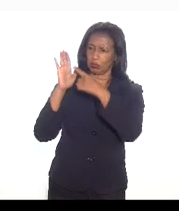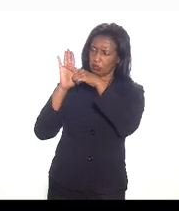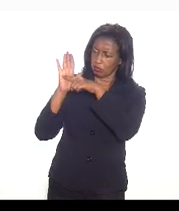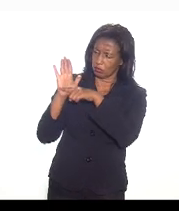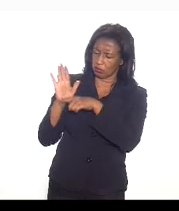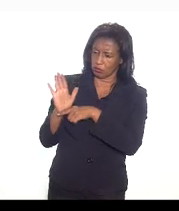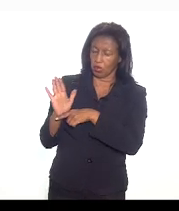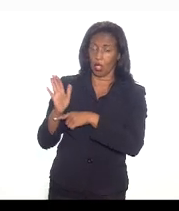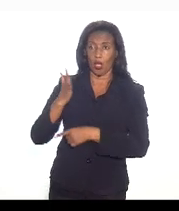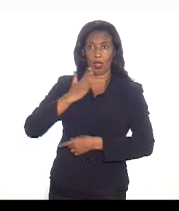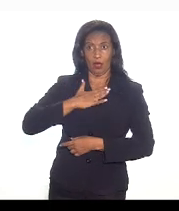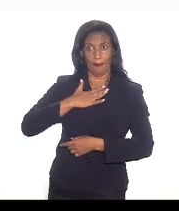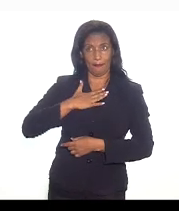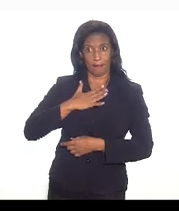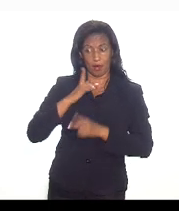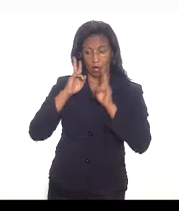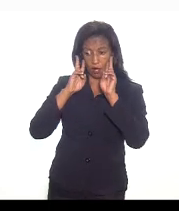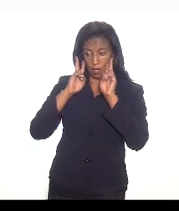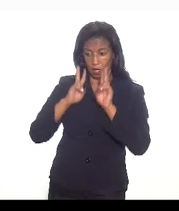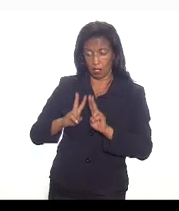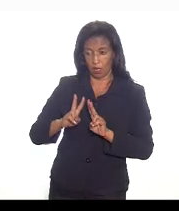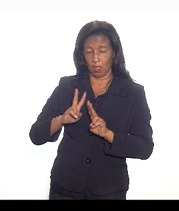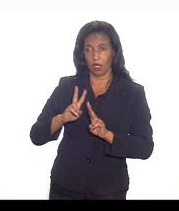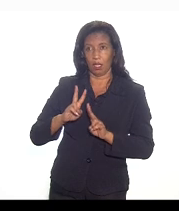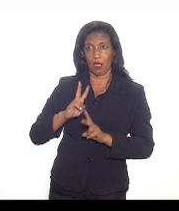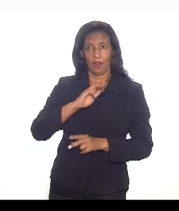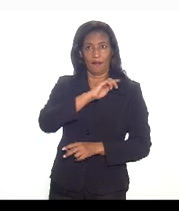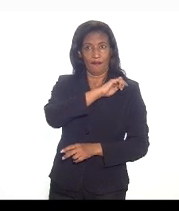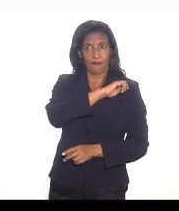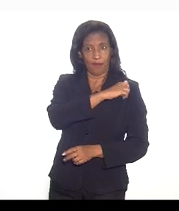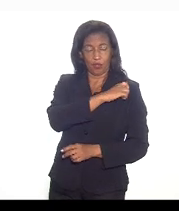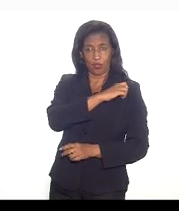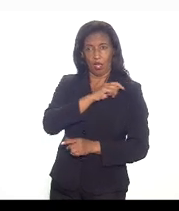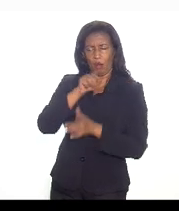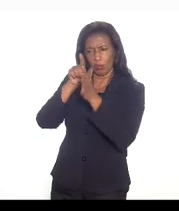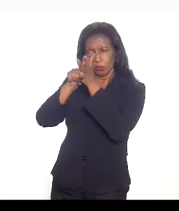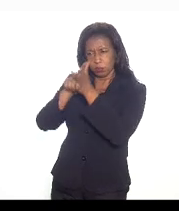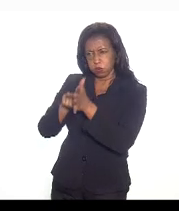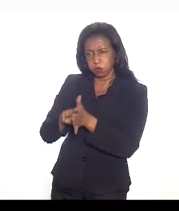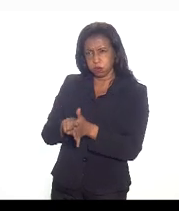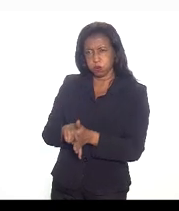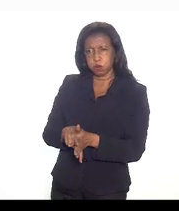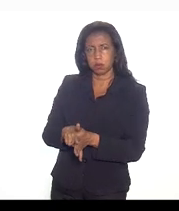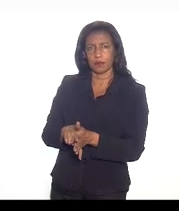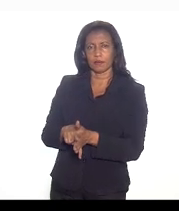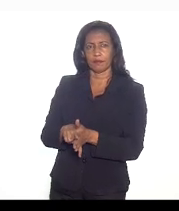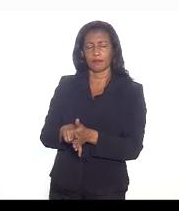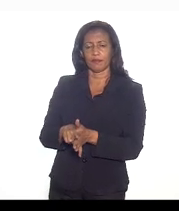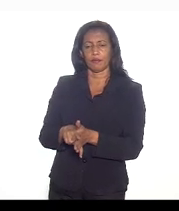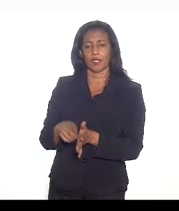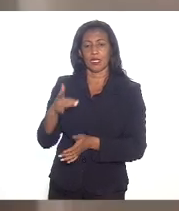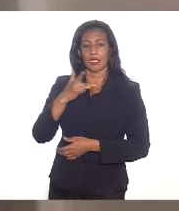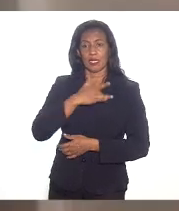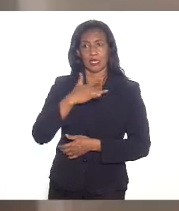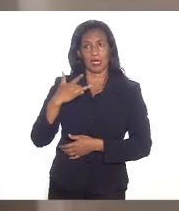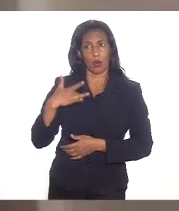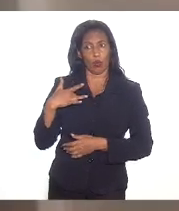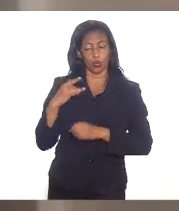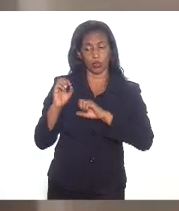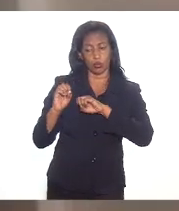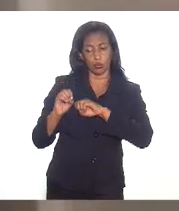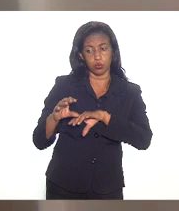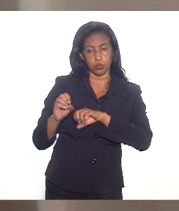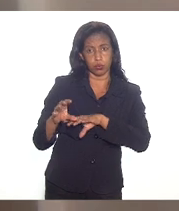Porque, do meu ponto de vista, de gestão fiscal, ele demoniza custeio. E saúde e educação é custeio. É